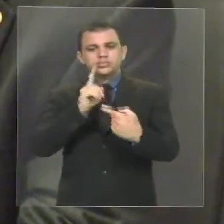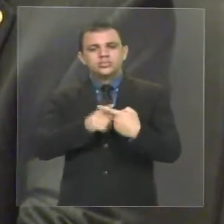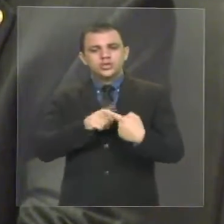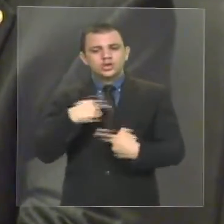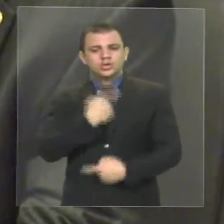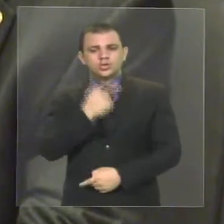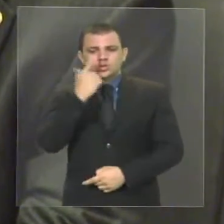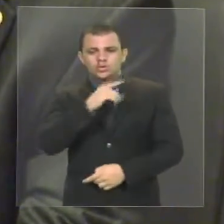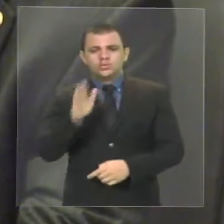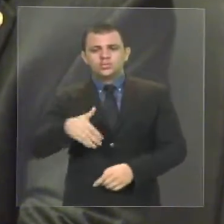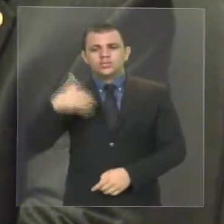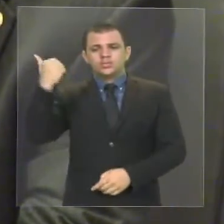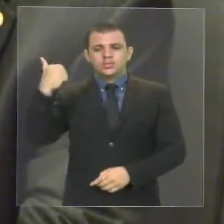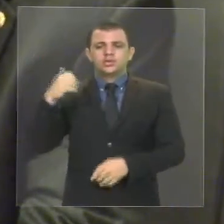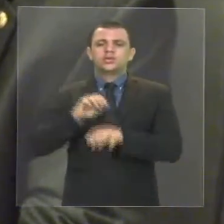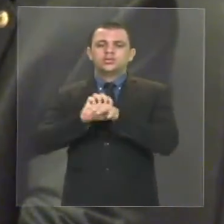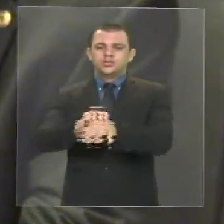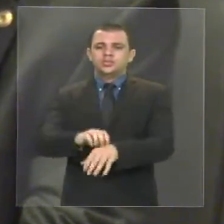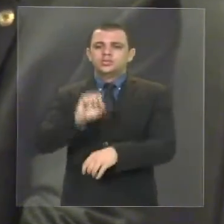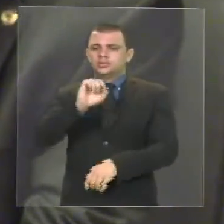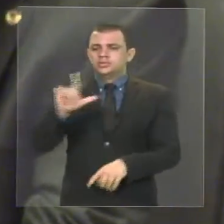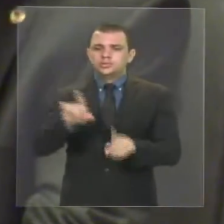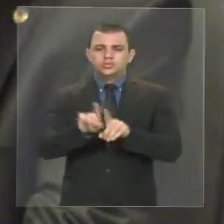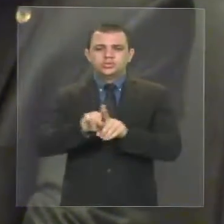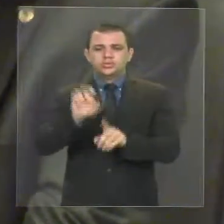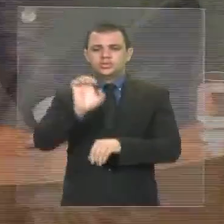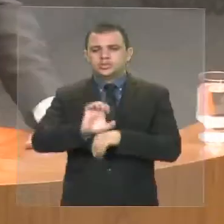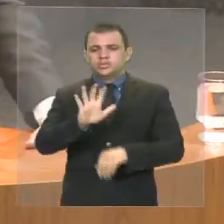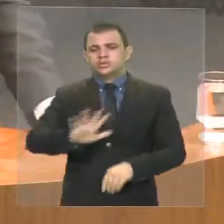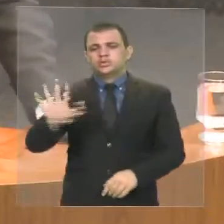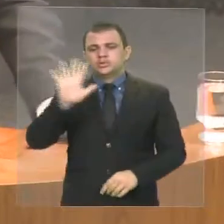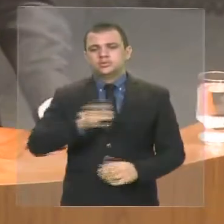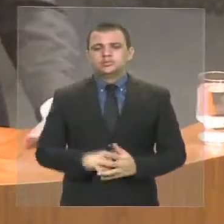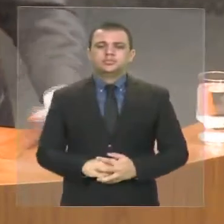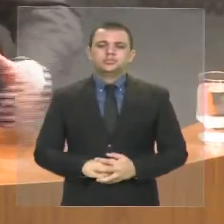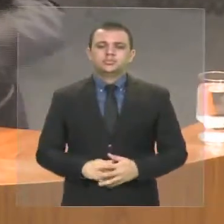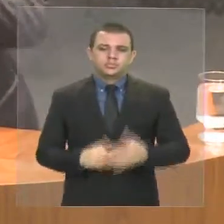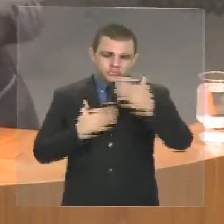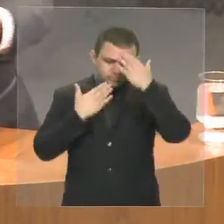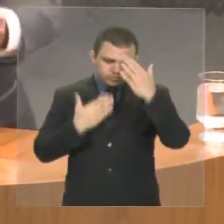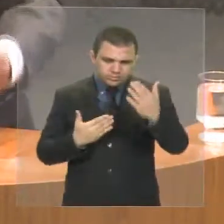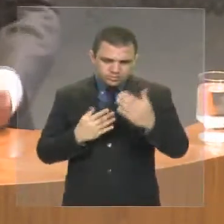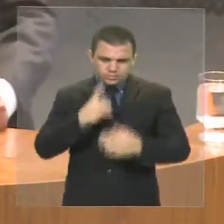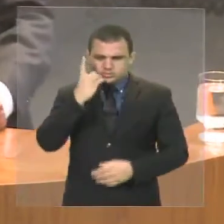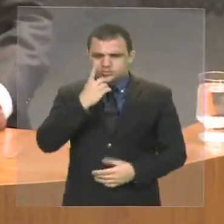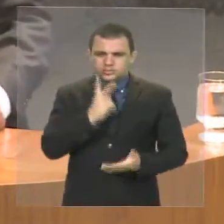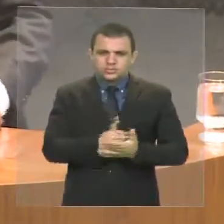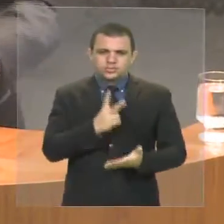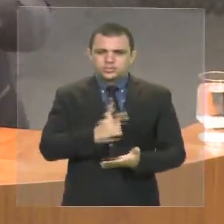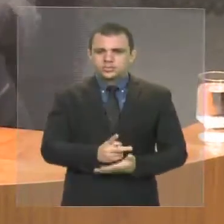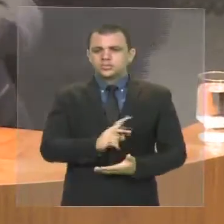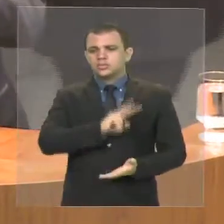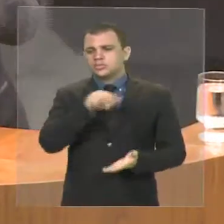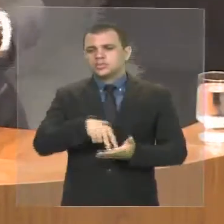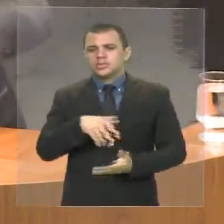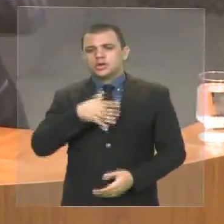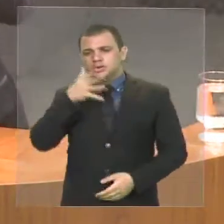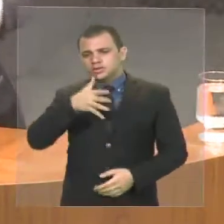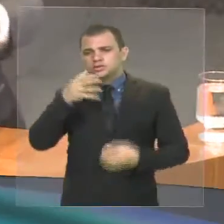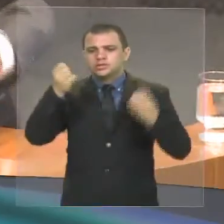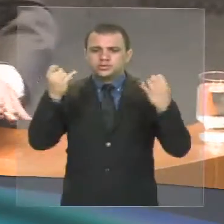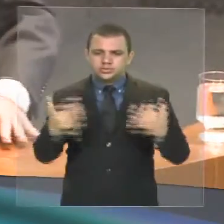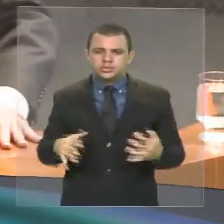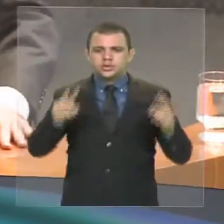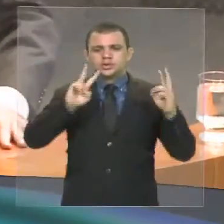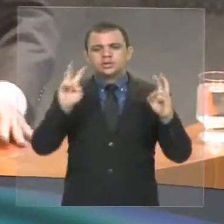melhorar a mobilidade de São Luís e do nosso Estado. Eu agradeço Vossa Excelência tem sempre trazido a essa tribuna temas técnicos importantes, como a